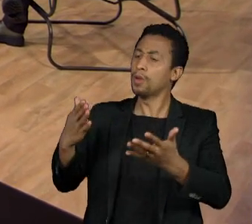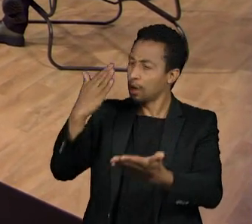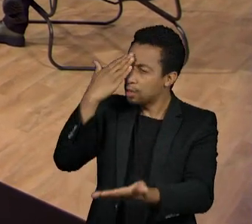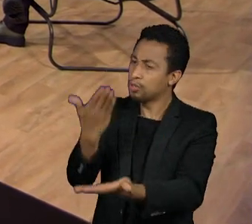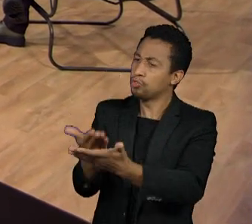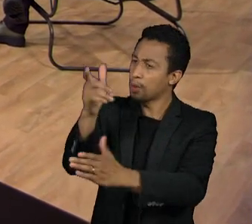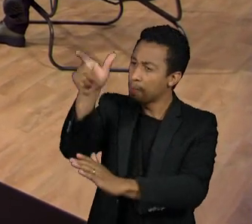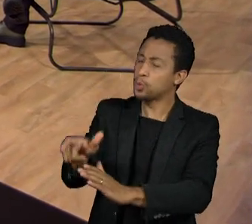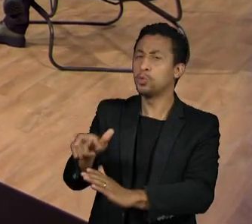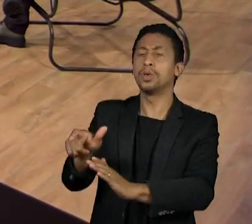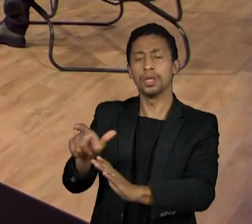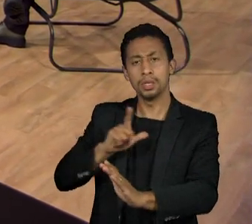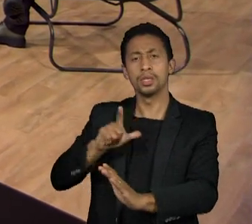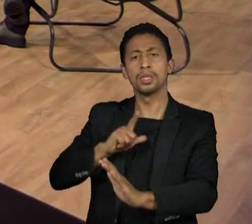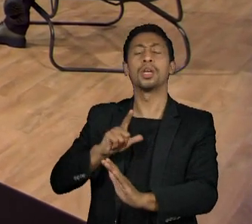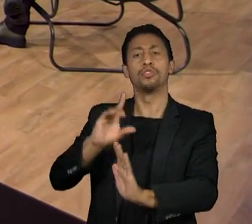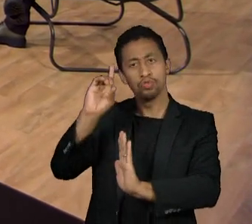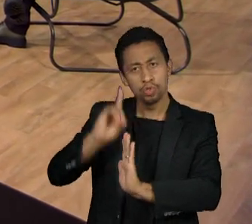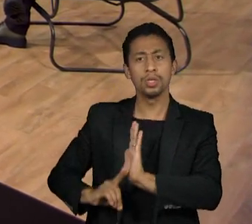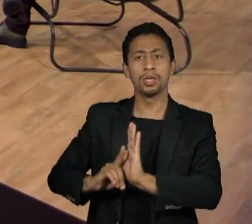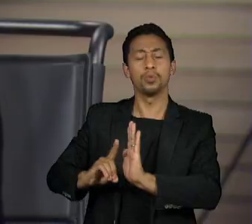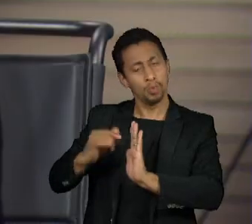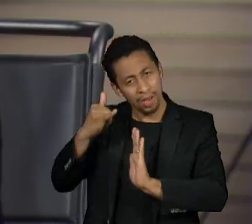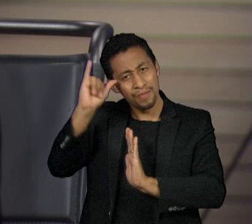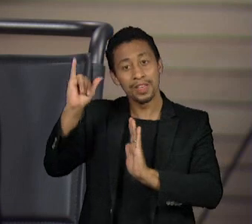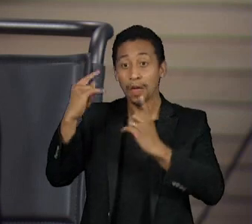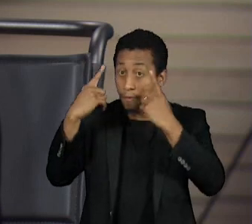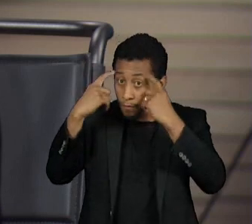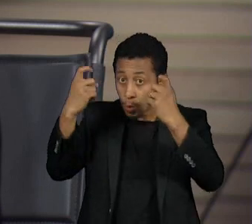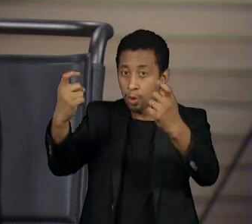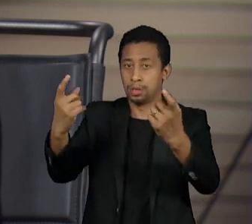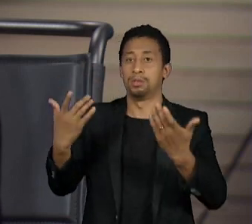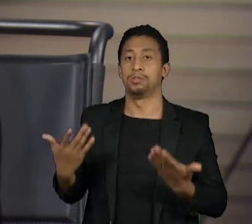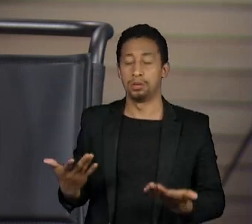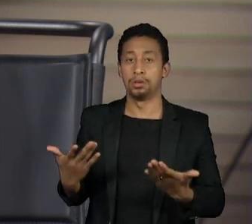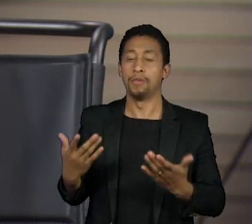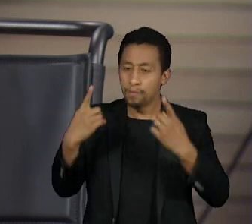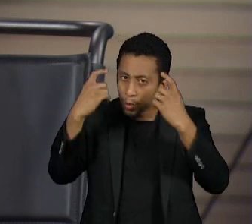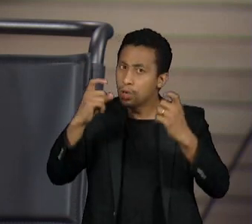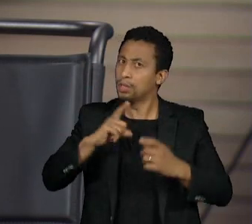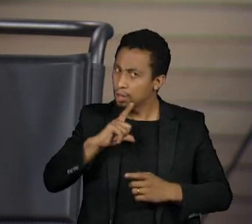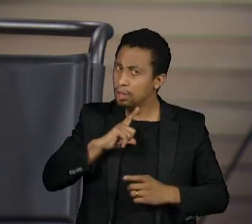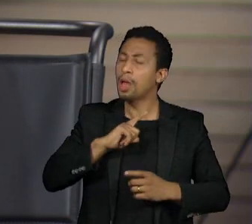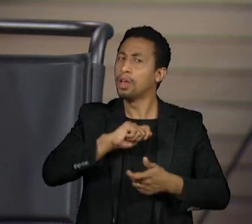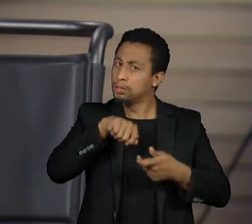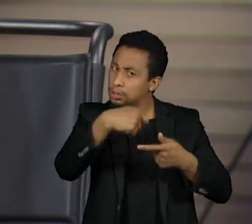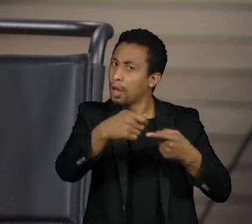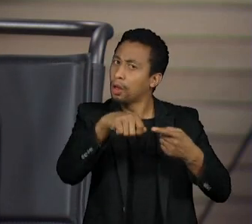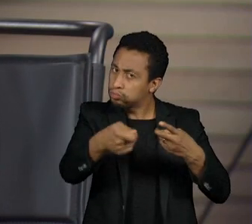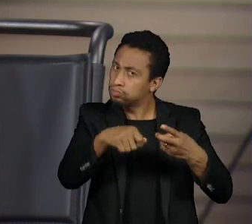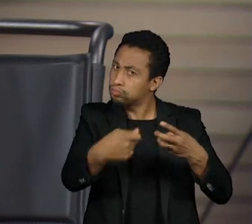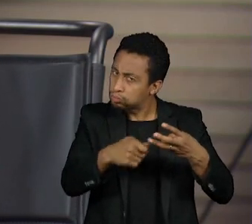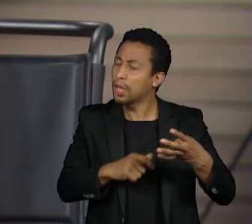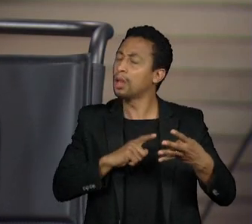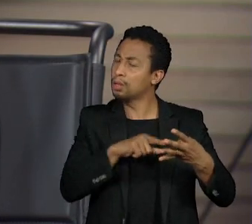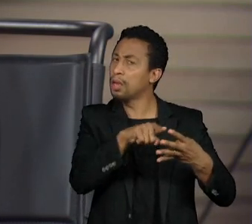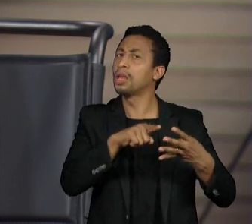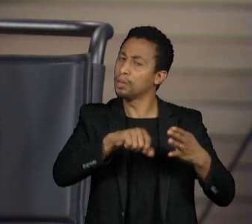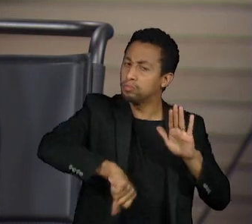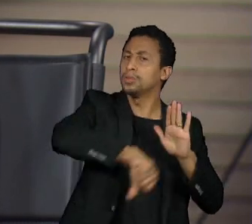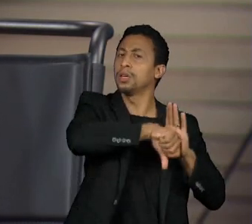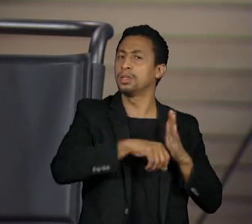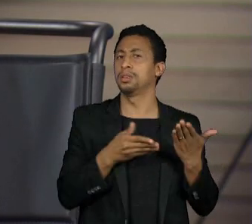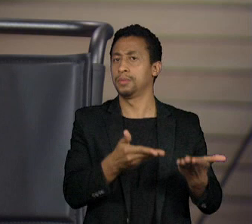de direito e de que violências que podiam acontecer passam a ser nomeadas. Quanto mais precariedade, é pior, porque você